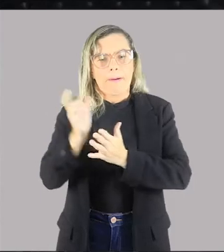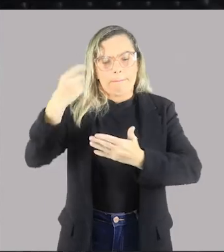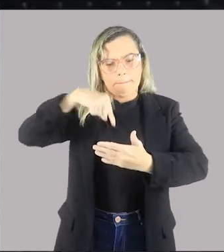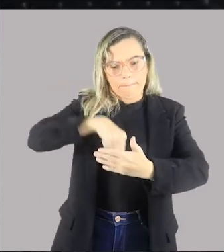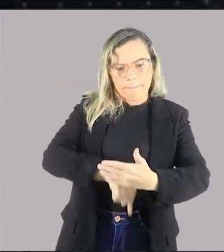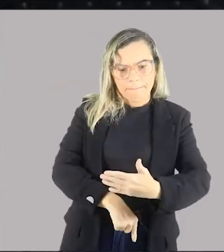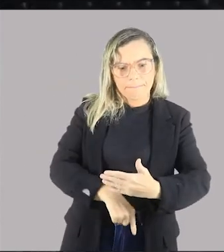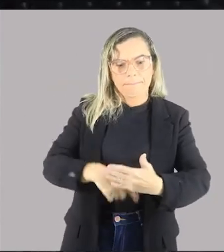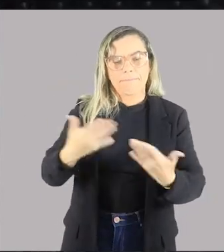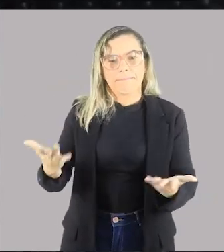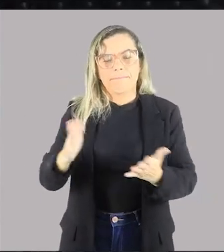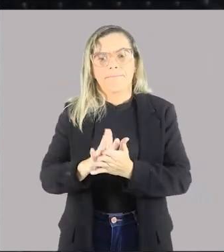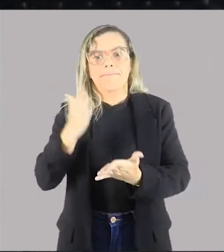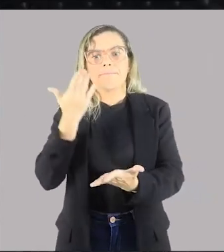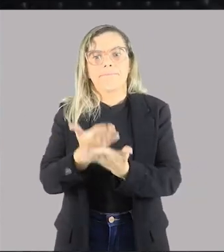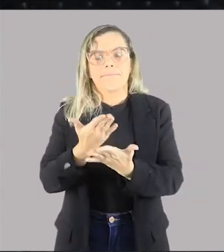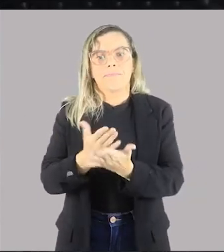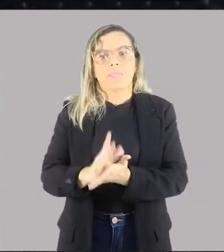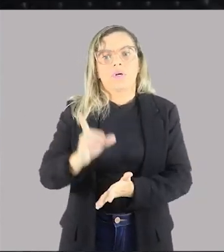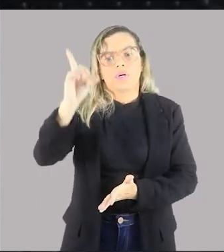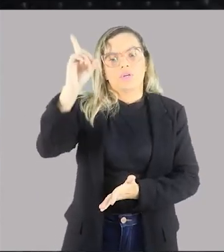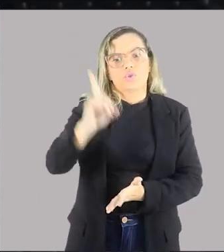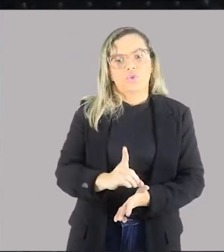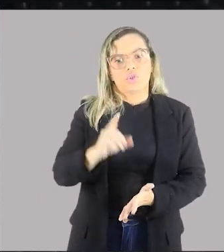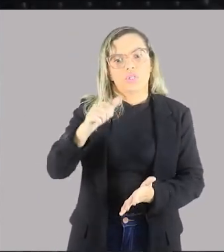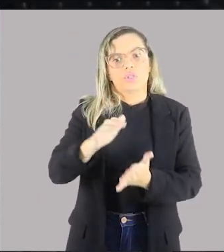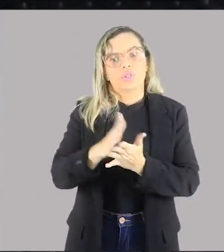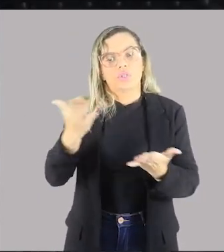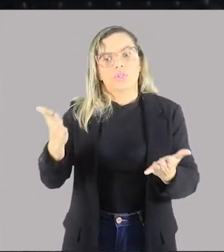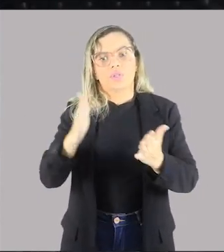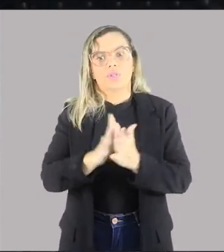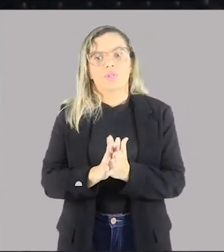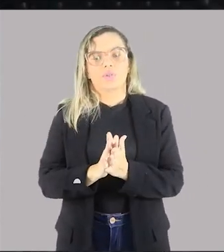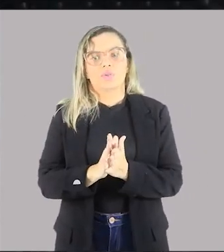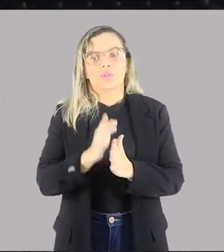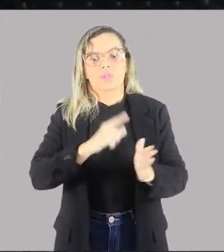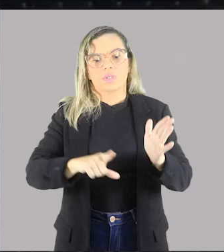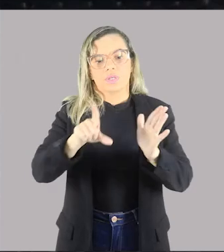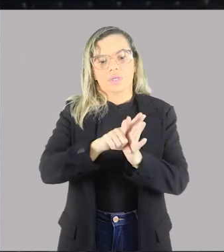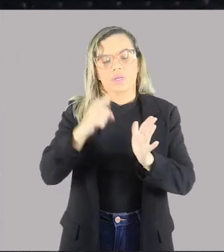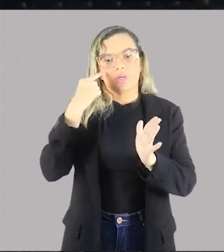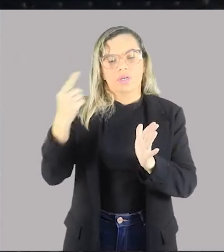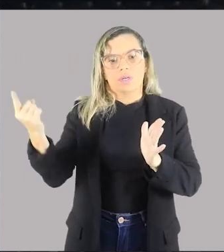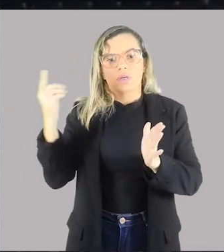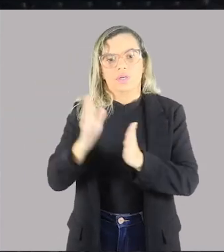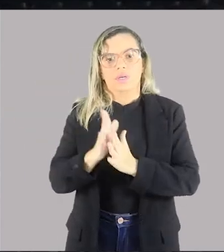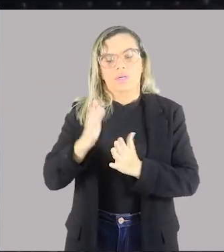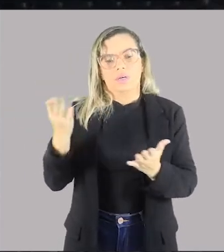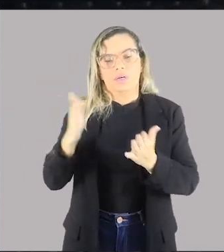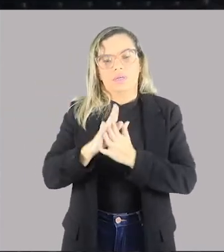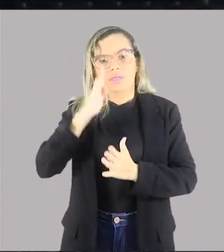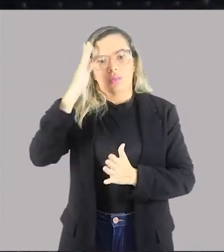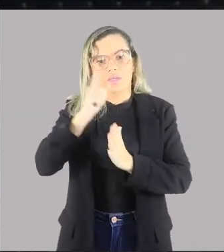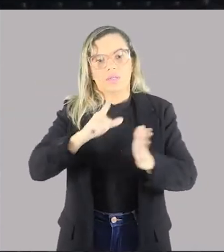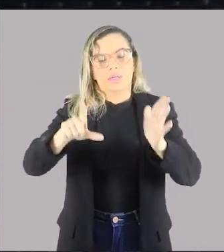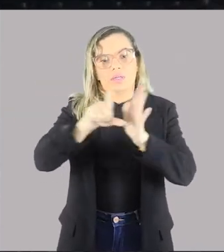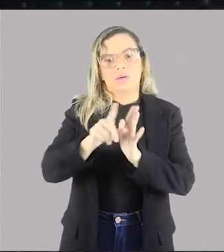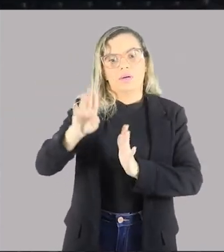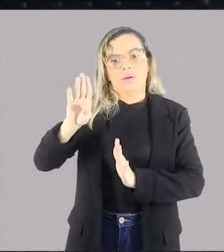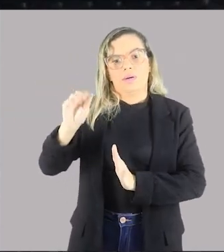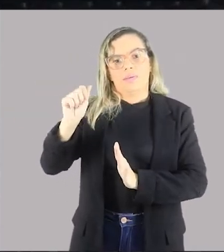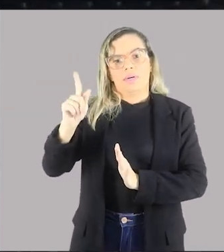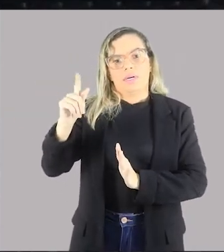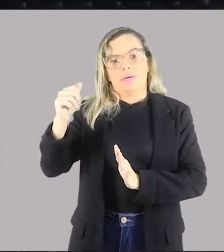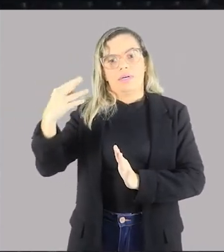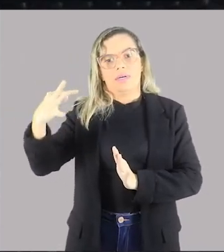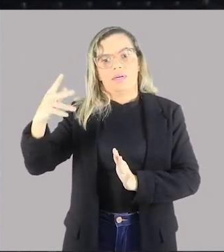aprofundar ali o estudo no direito penal, que não é aplicável sequer o princípio da bagatela quando se utiliza recursos da administração